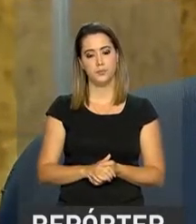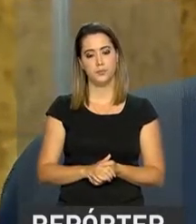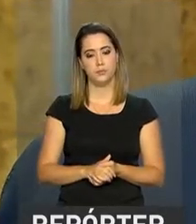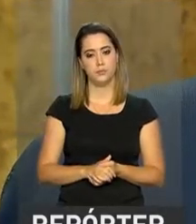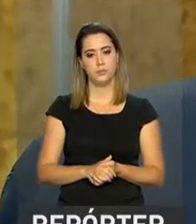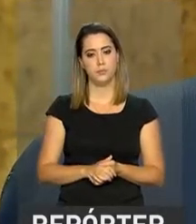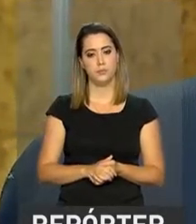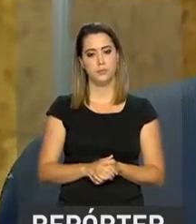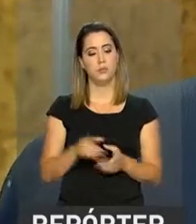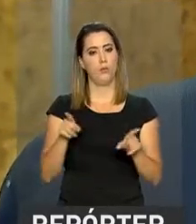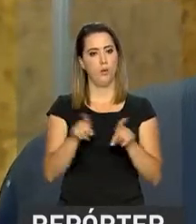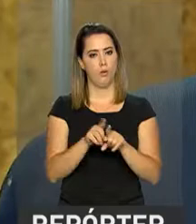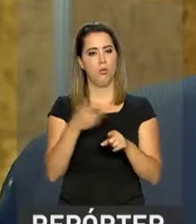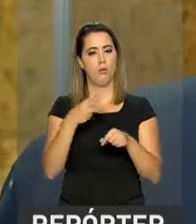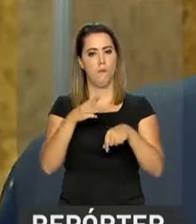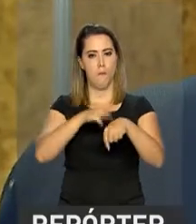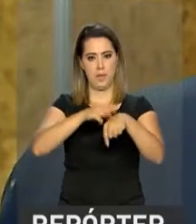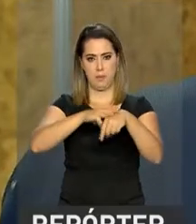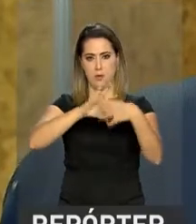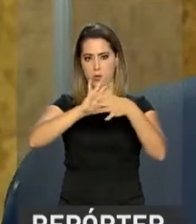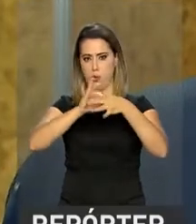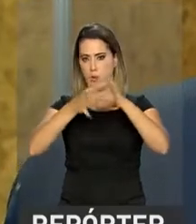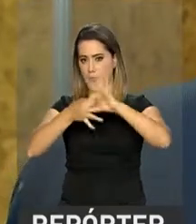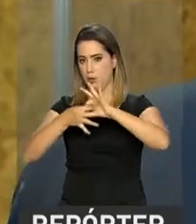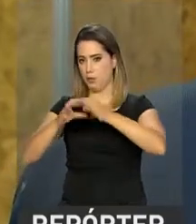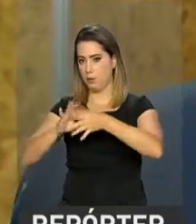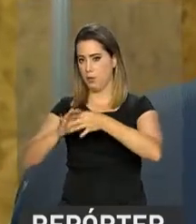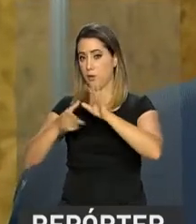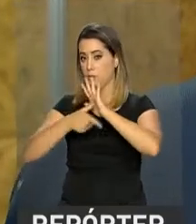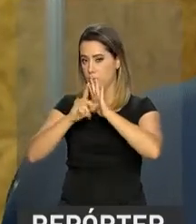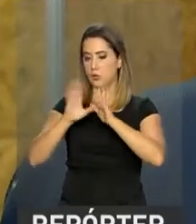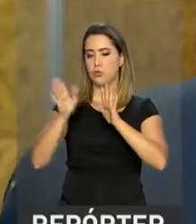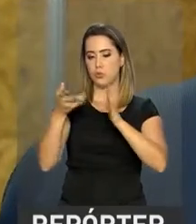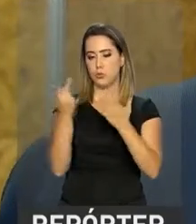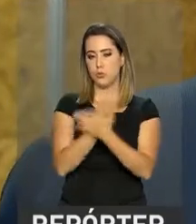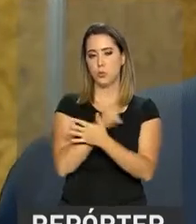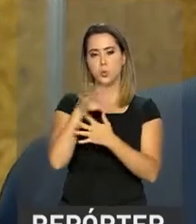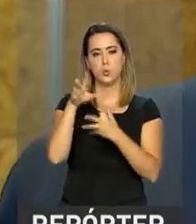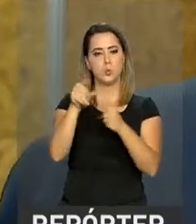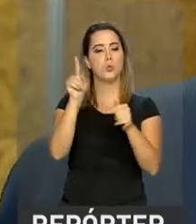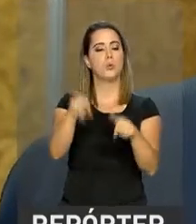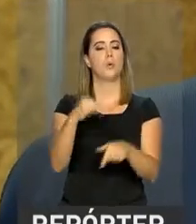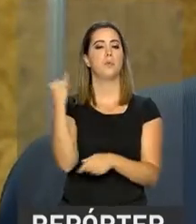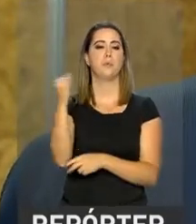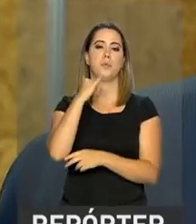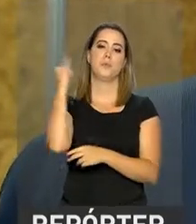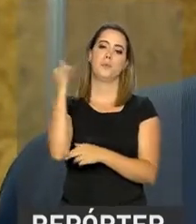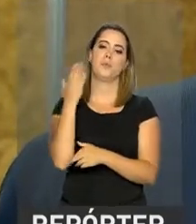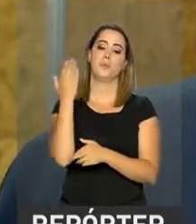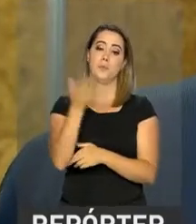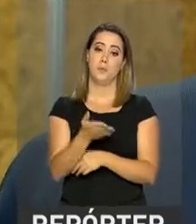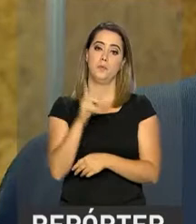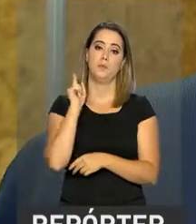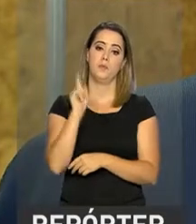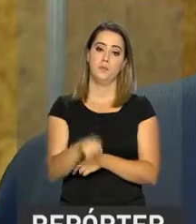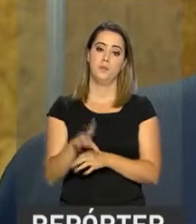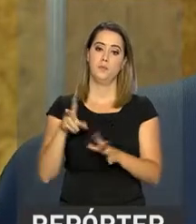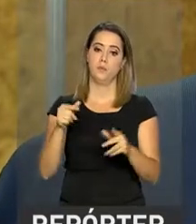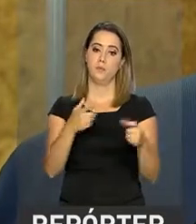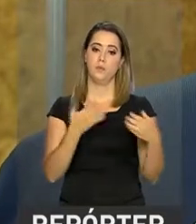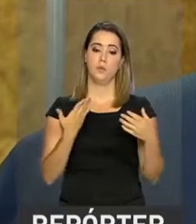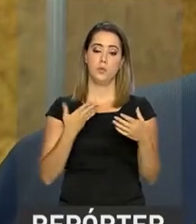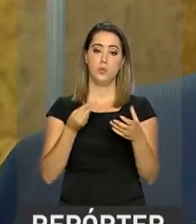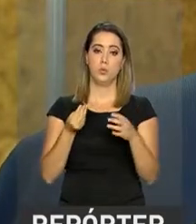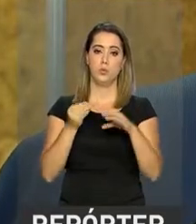limão ea olimpíadas de matemática tudo isso é muito importante introduzir